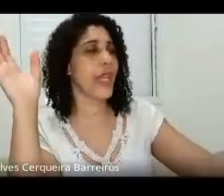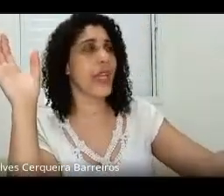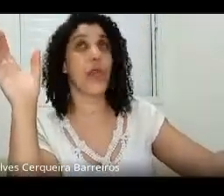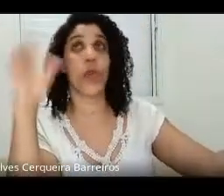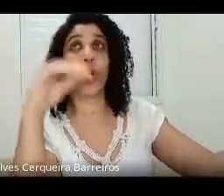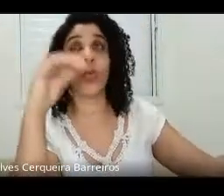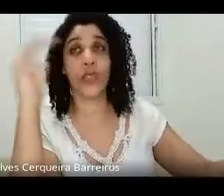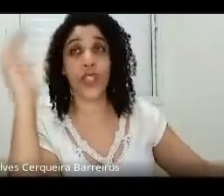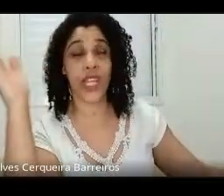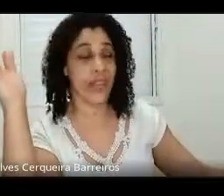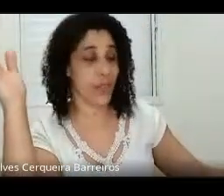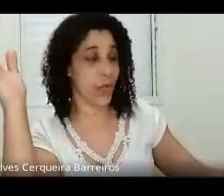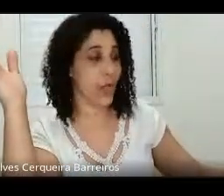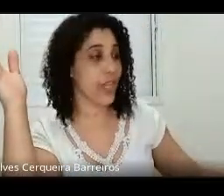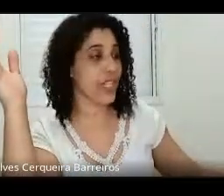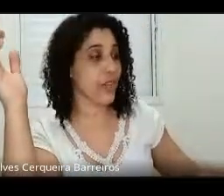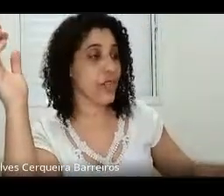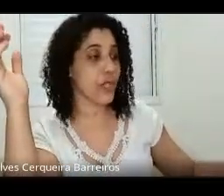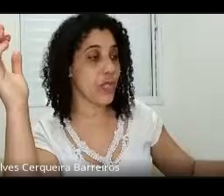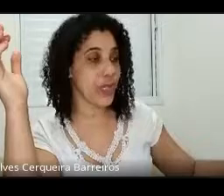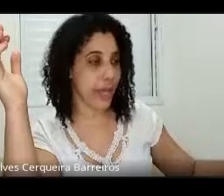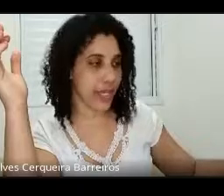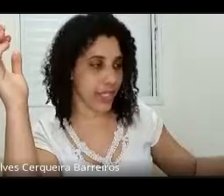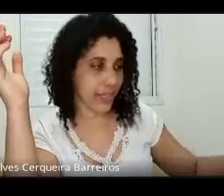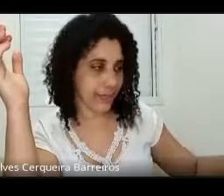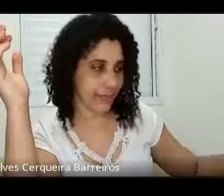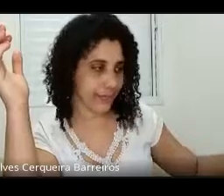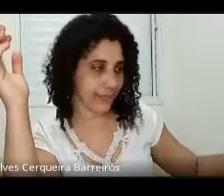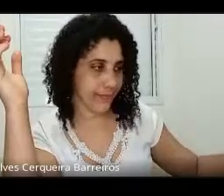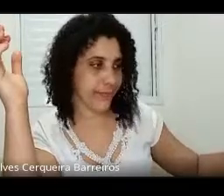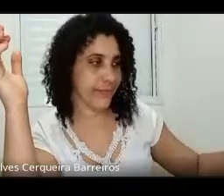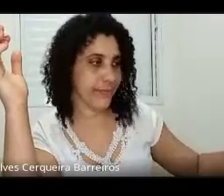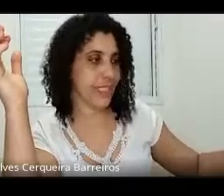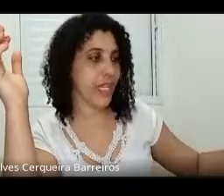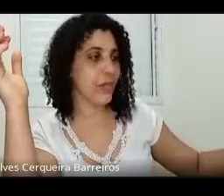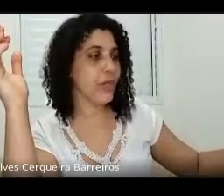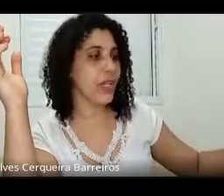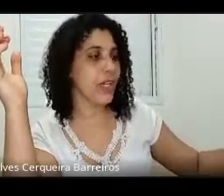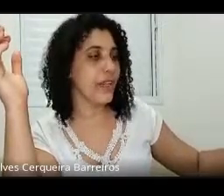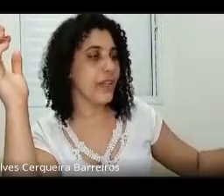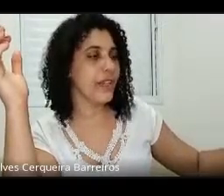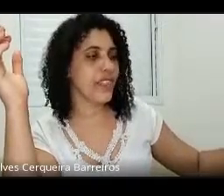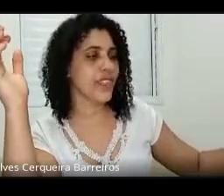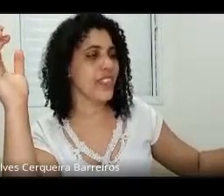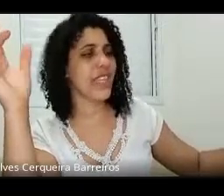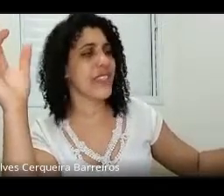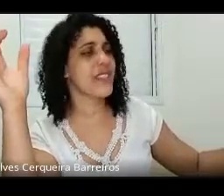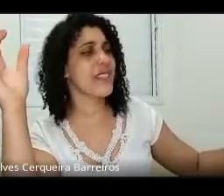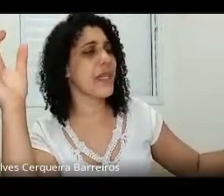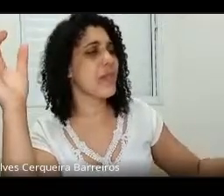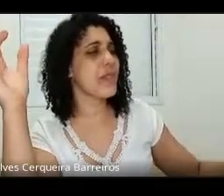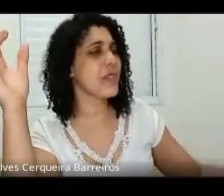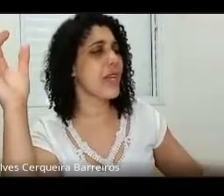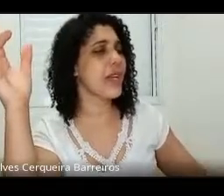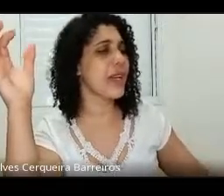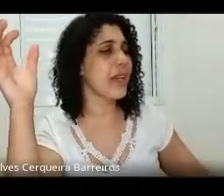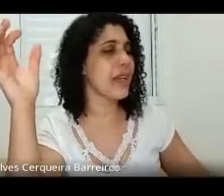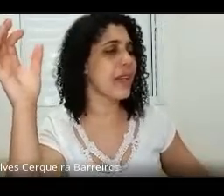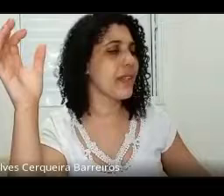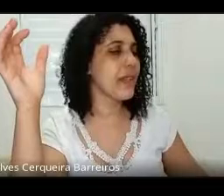Quando eu cheguei à escola, já foi no segundo semestre, então já estava assim, mais ou